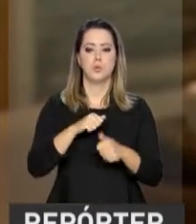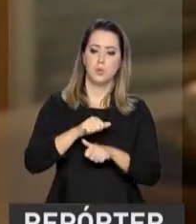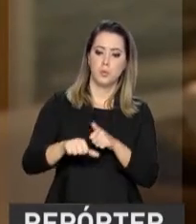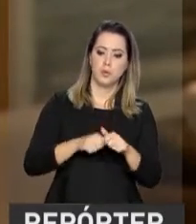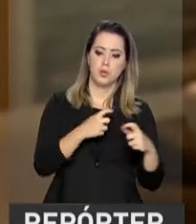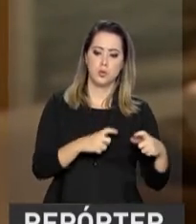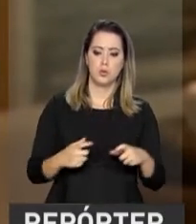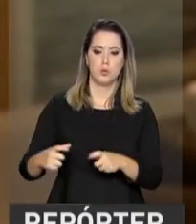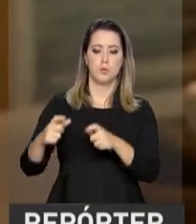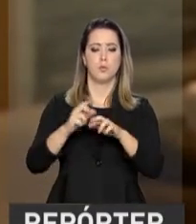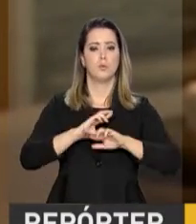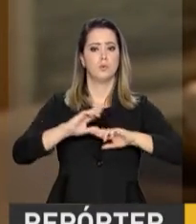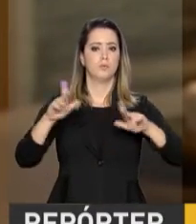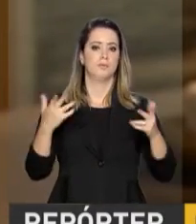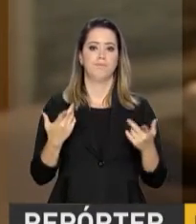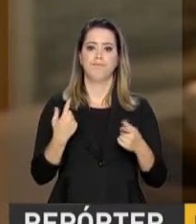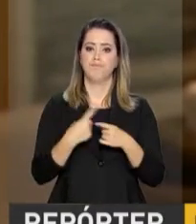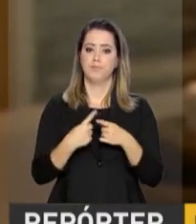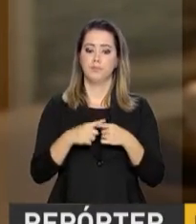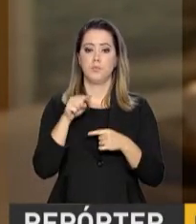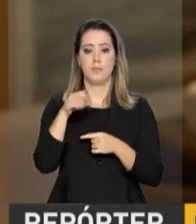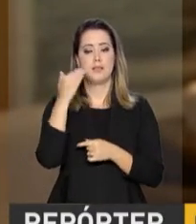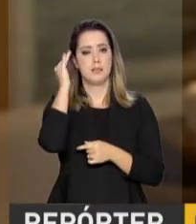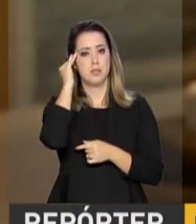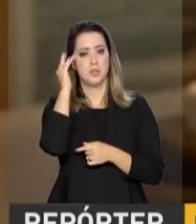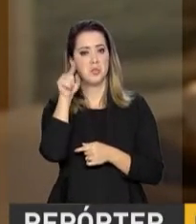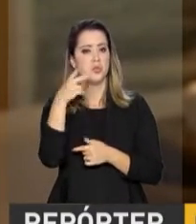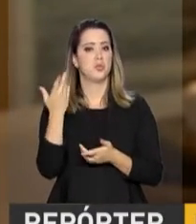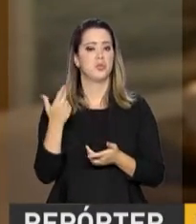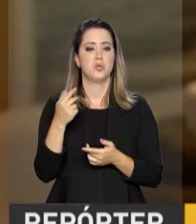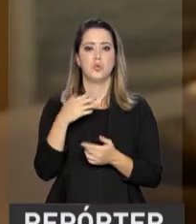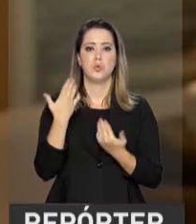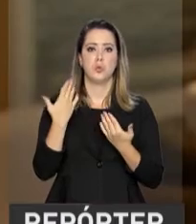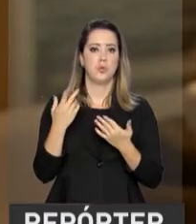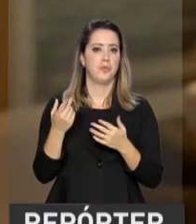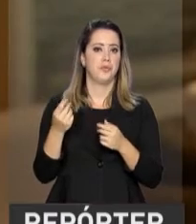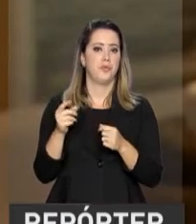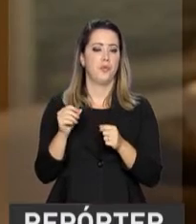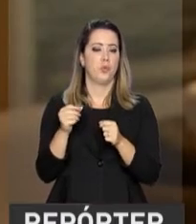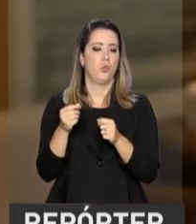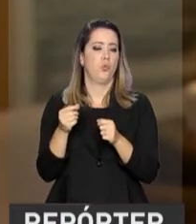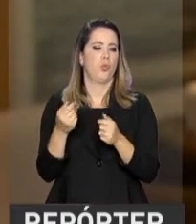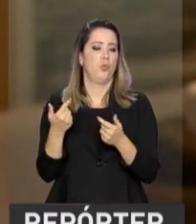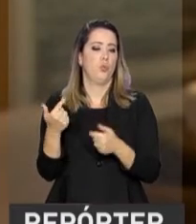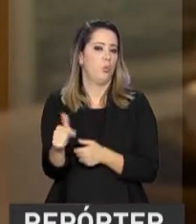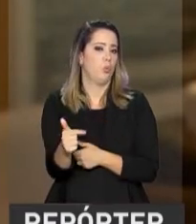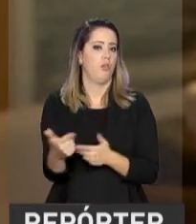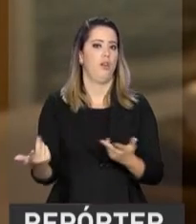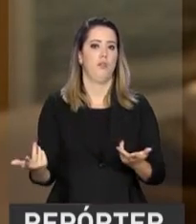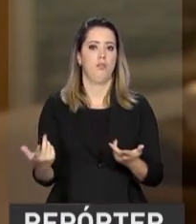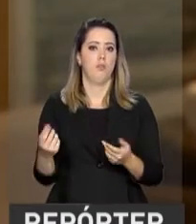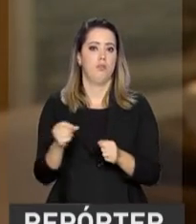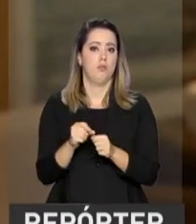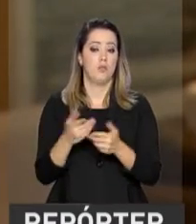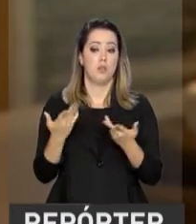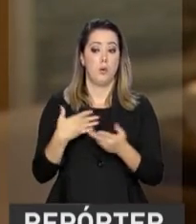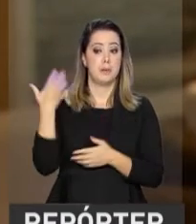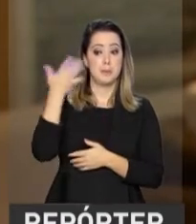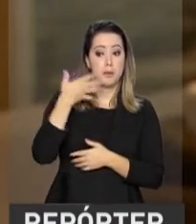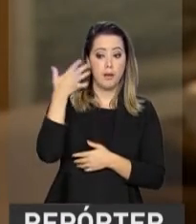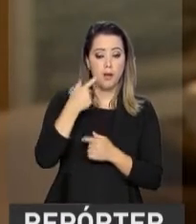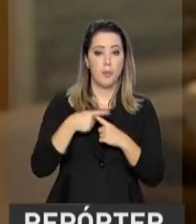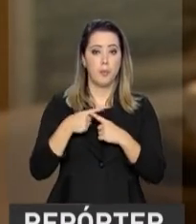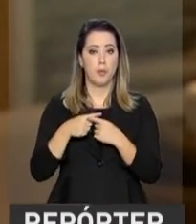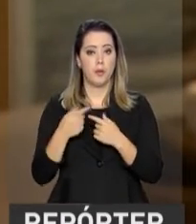lugar por outros motivos e era entendido como simplesmente não executou. Agora você tem a chance de explicar por que não